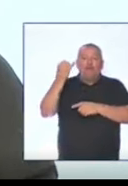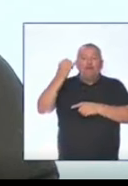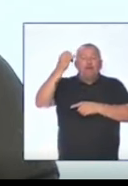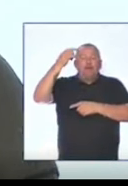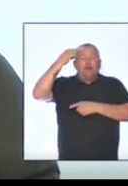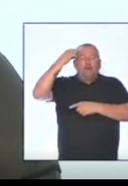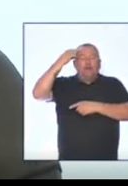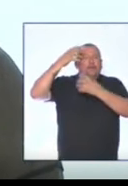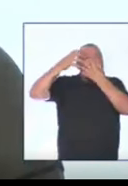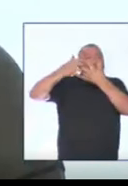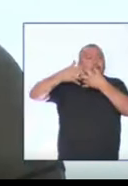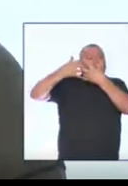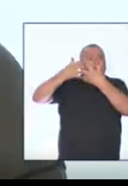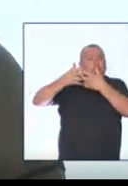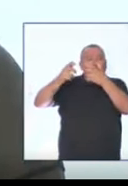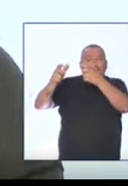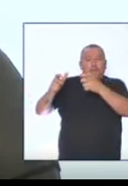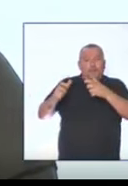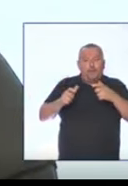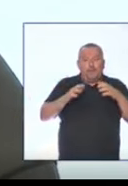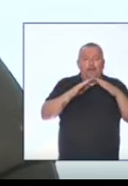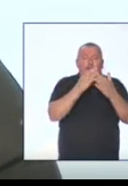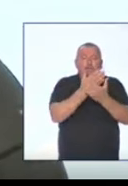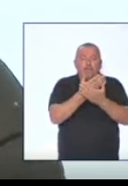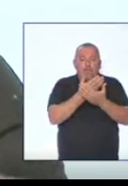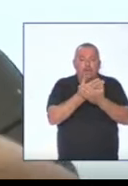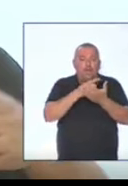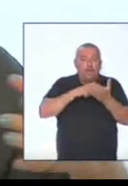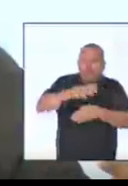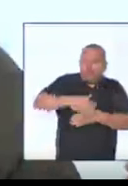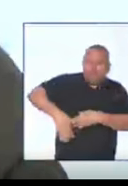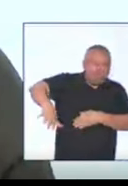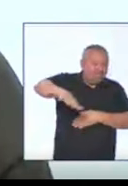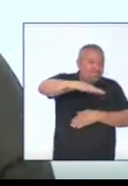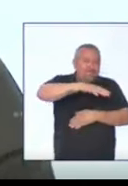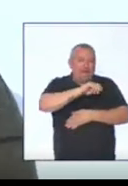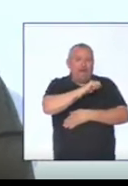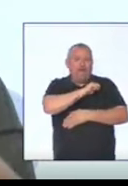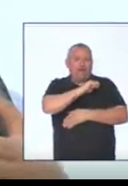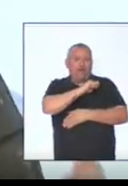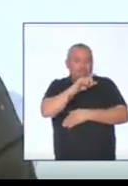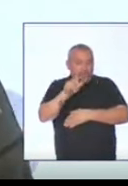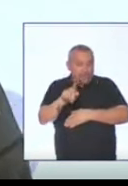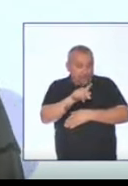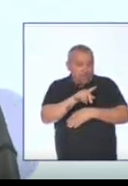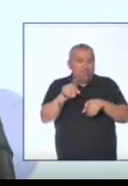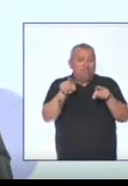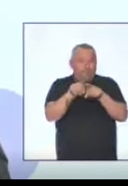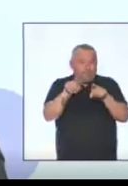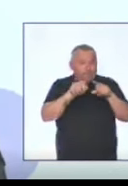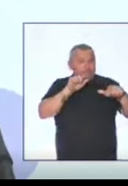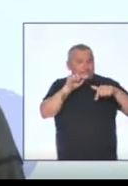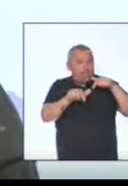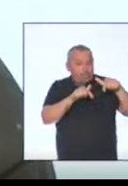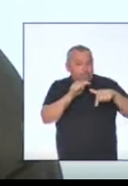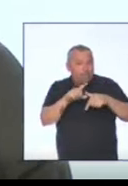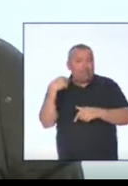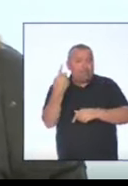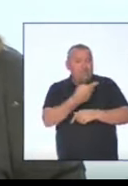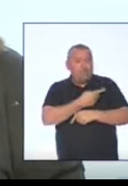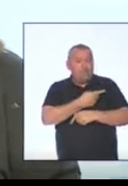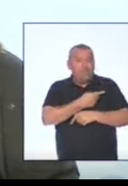é coletivo. Né? Nesse momento, nós temos muitos alunos aqui, professores também, interagindo conosco nesse